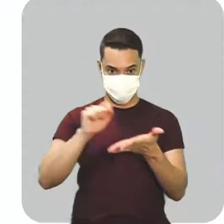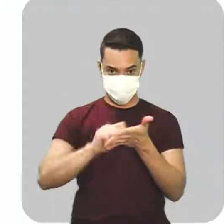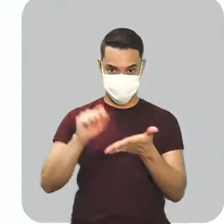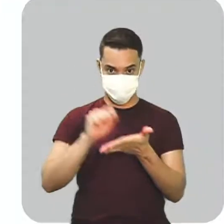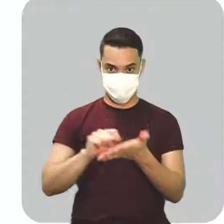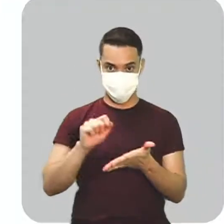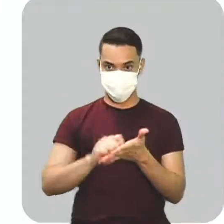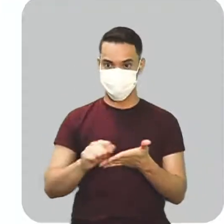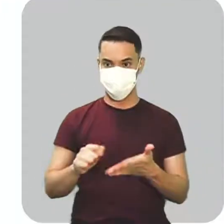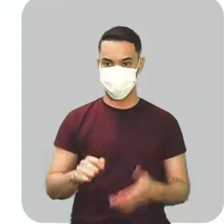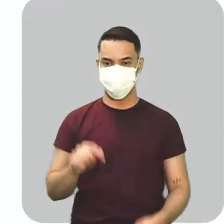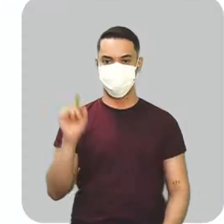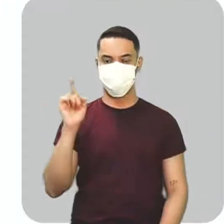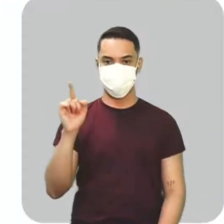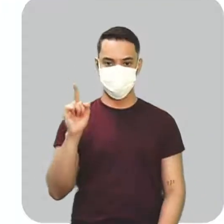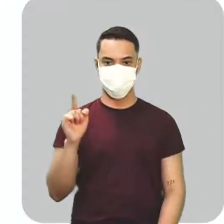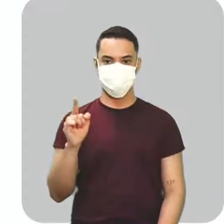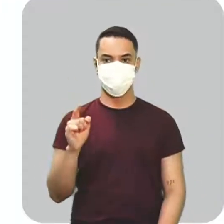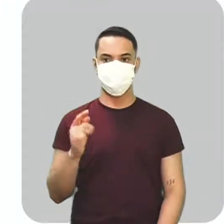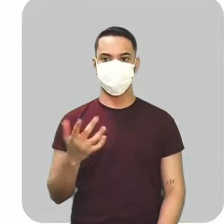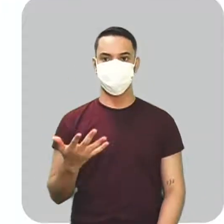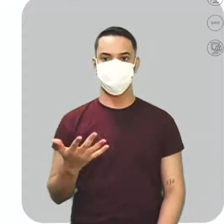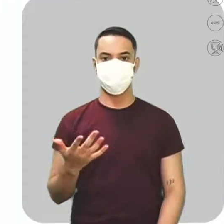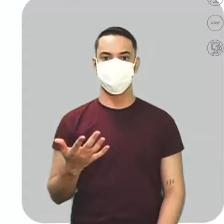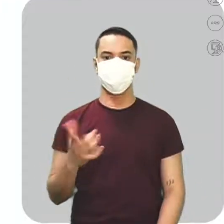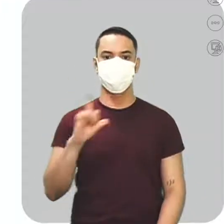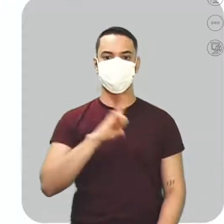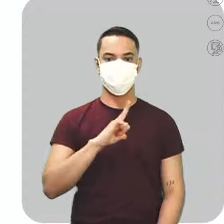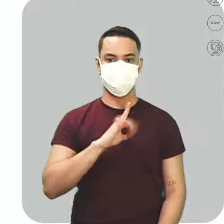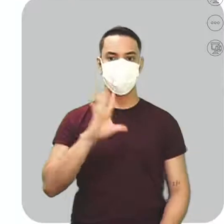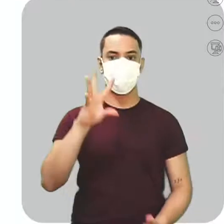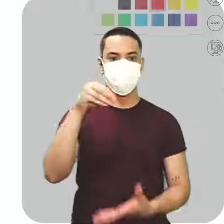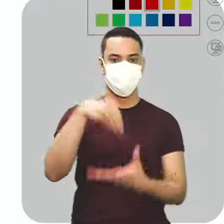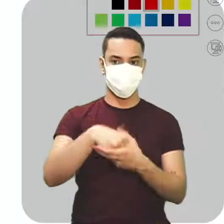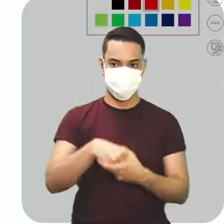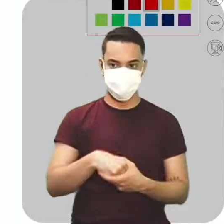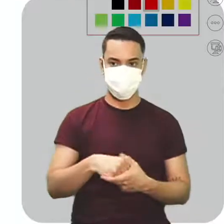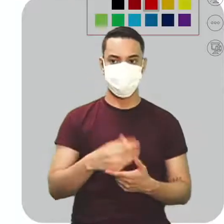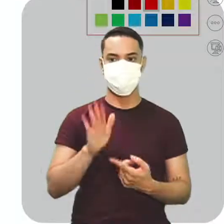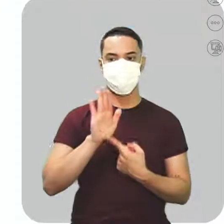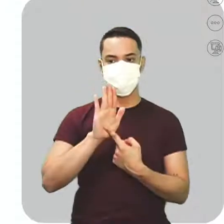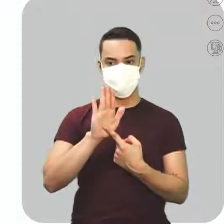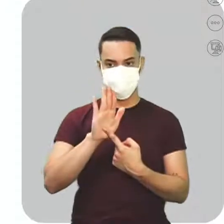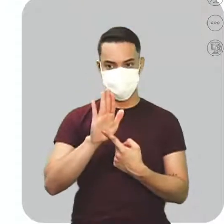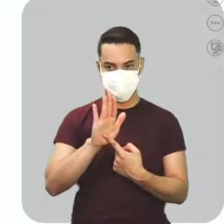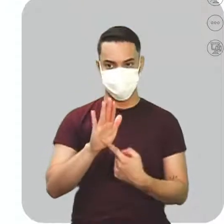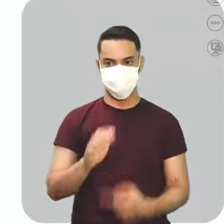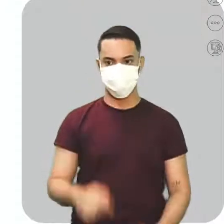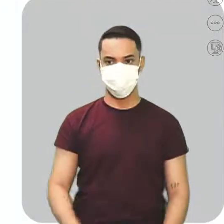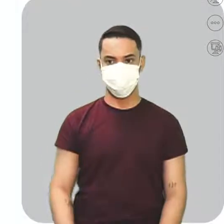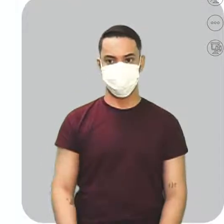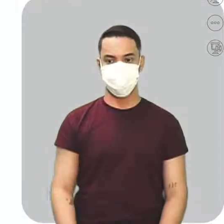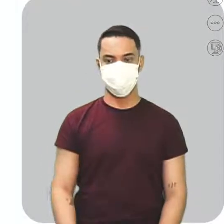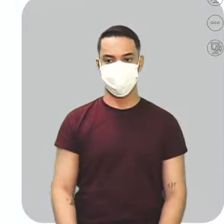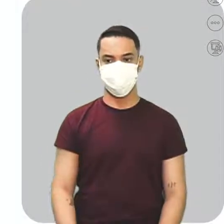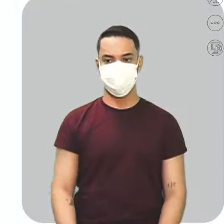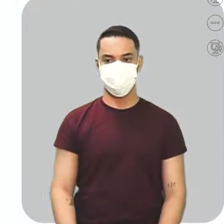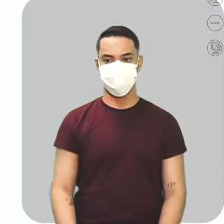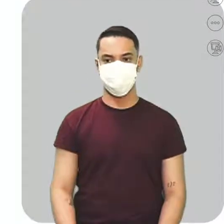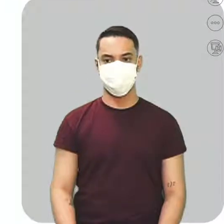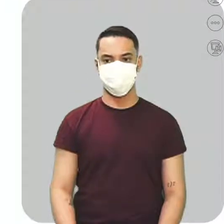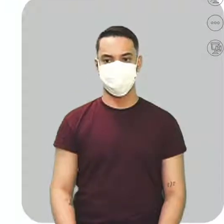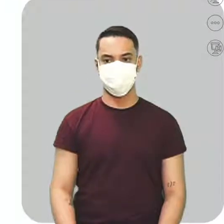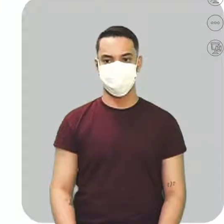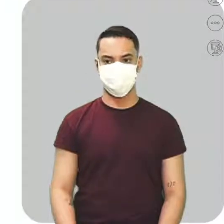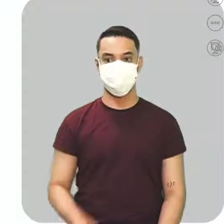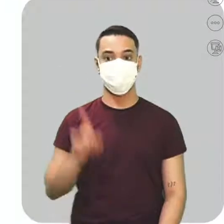aqui da à esquerda, quero mostrar aqui para vocês, belezinha,